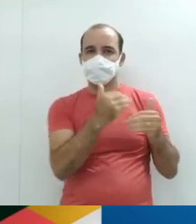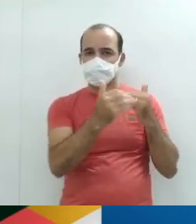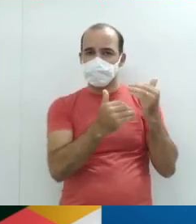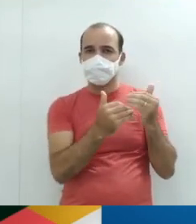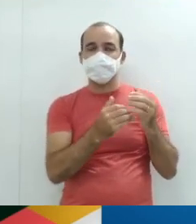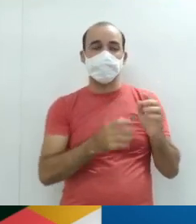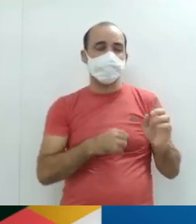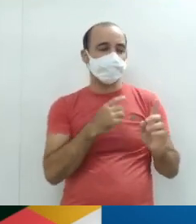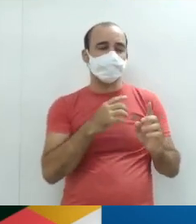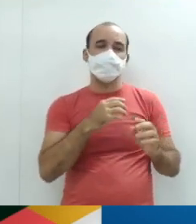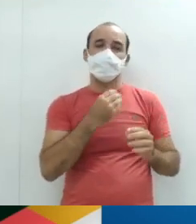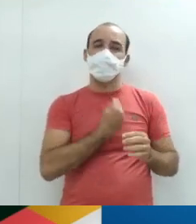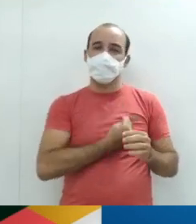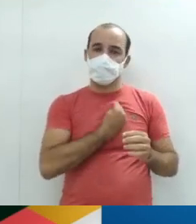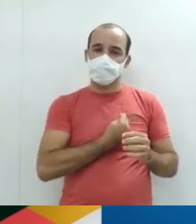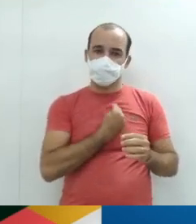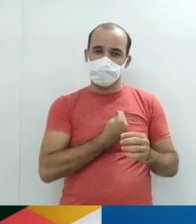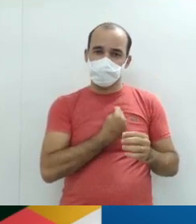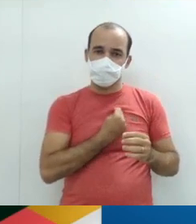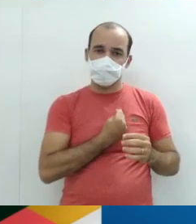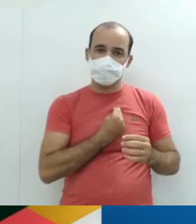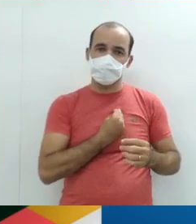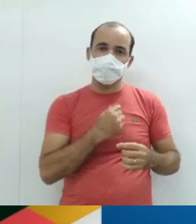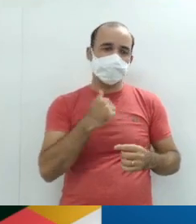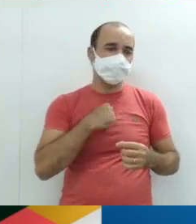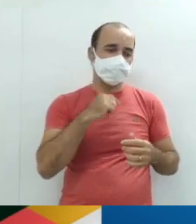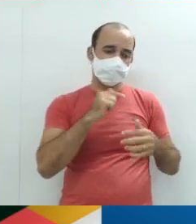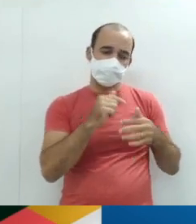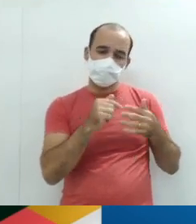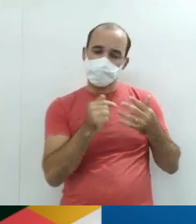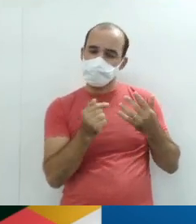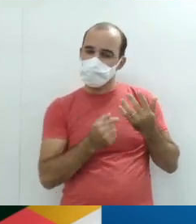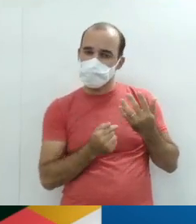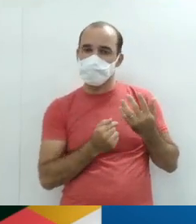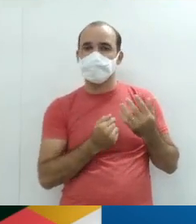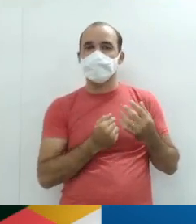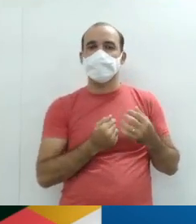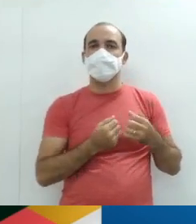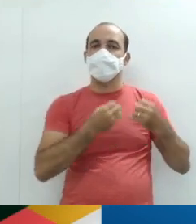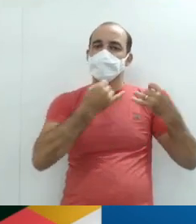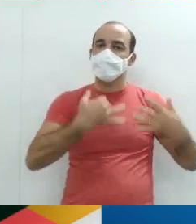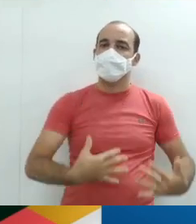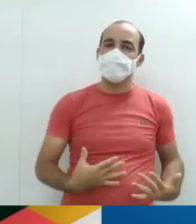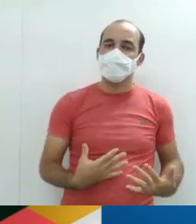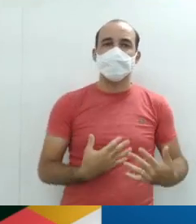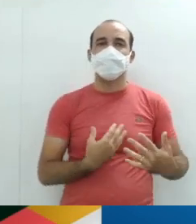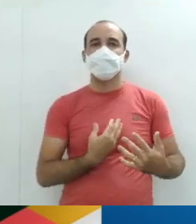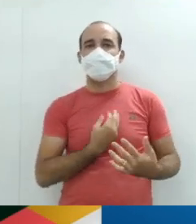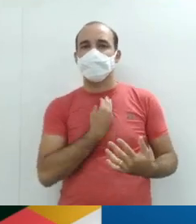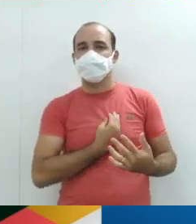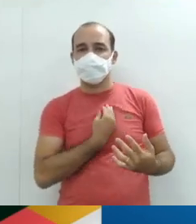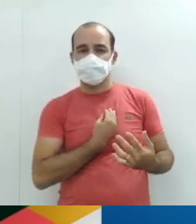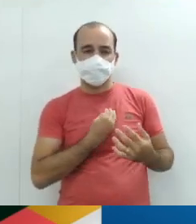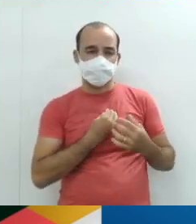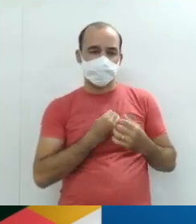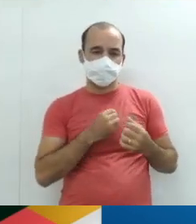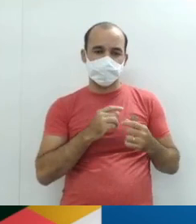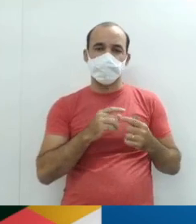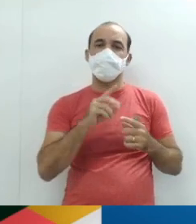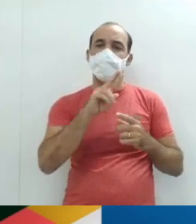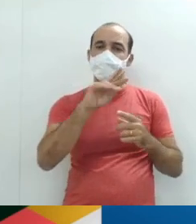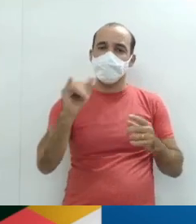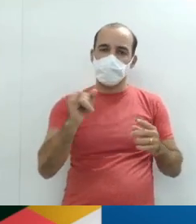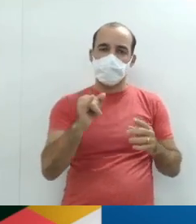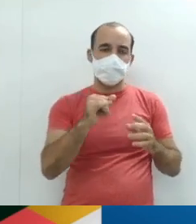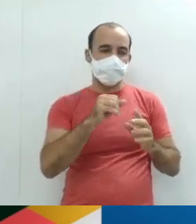o que eu faço vai formar, aí as minhas ações vão constituir, ou seja, vão formar a sociedade